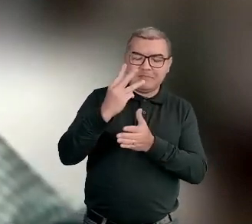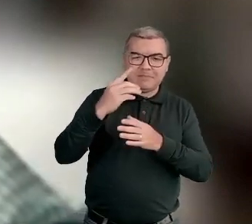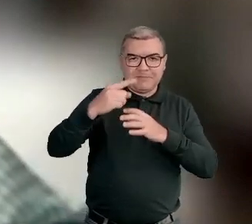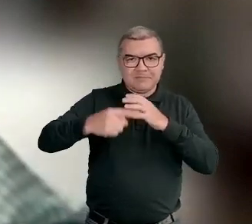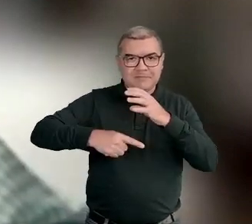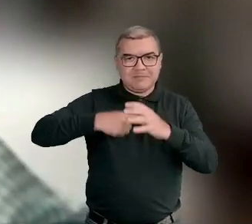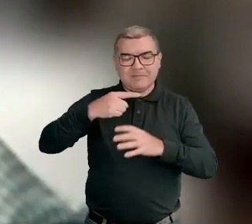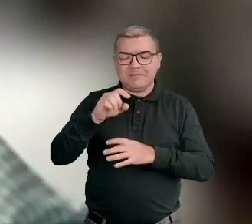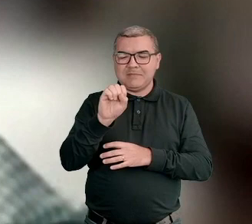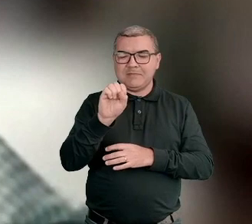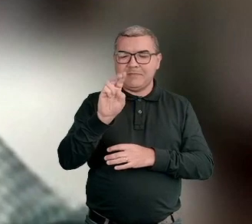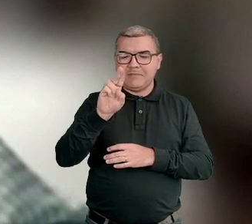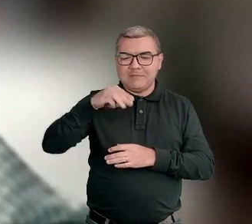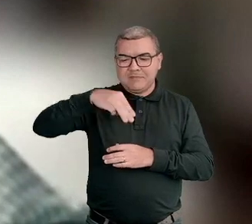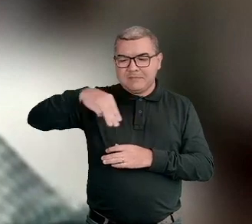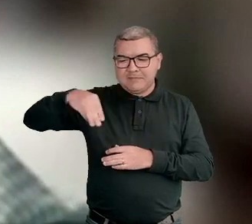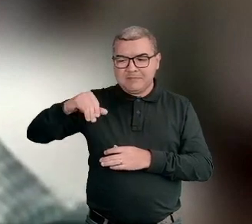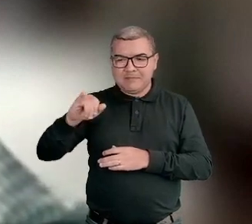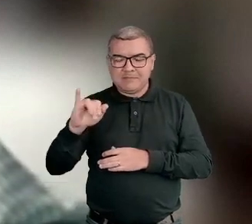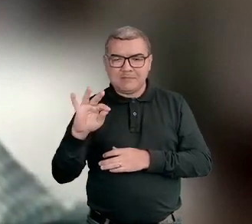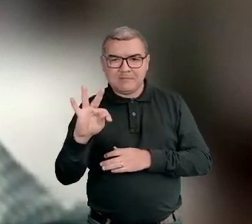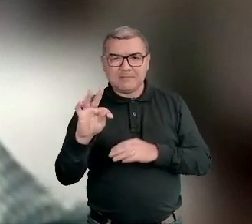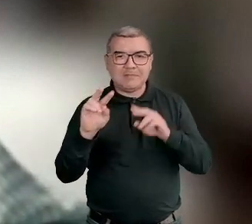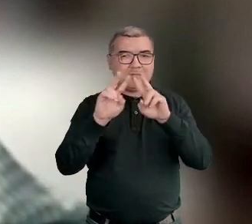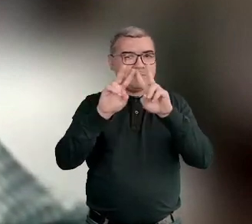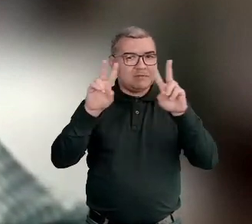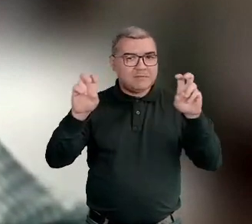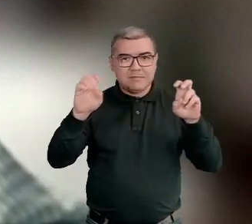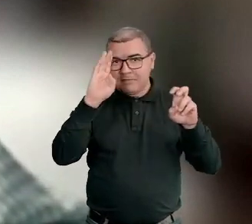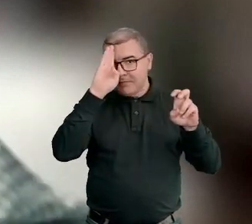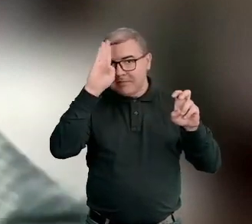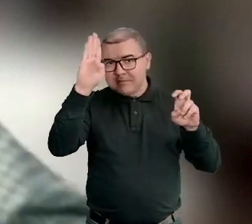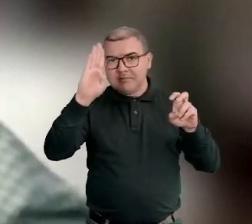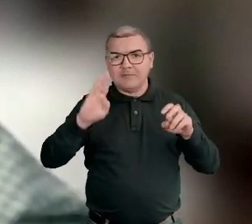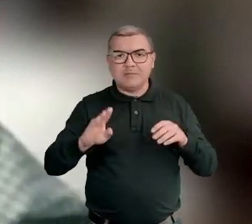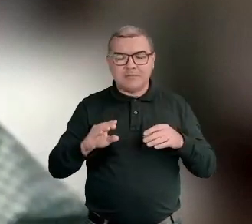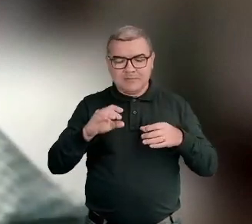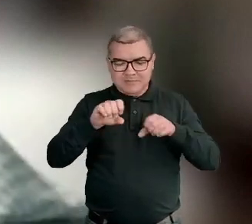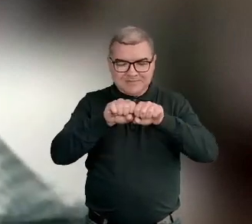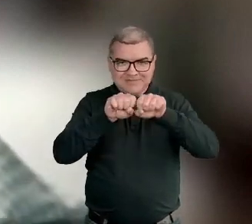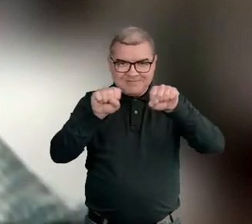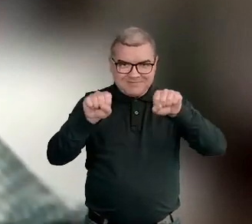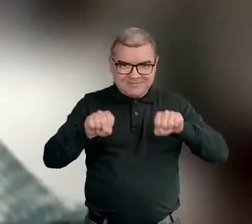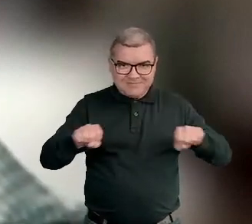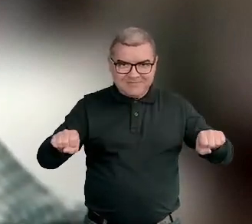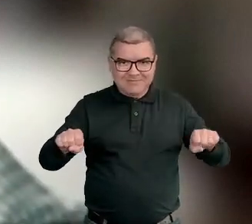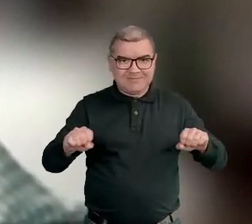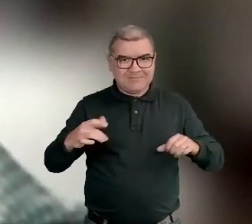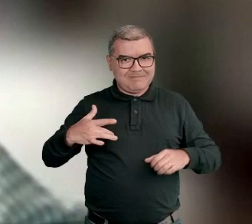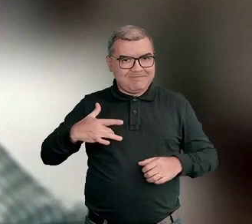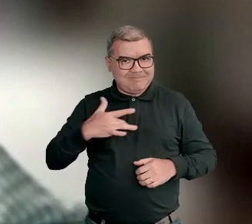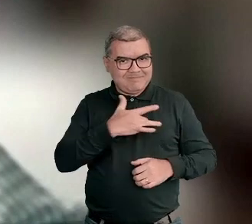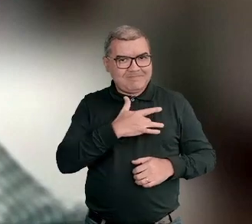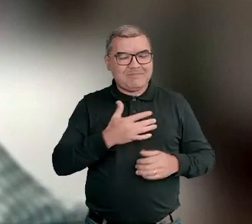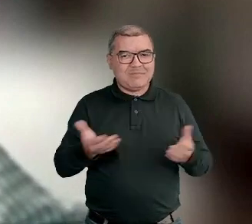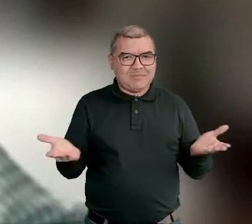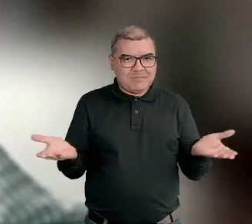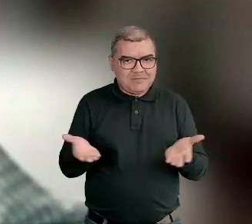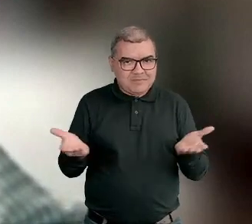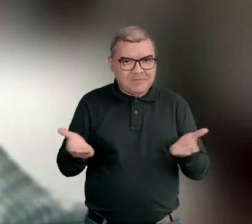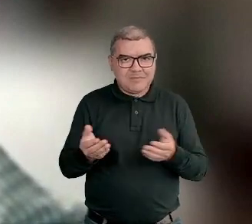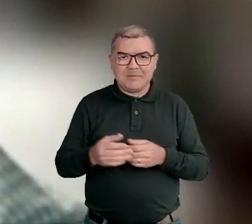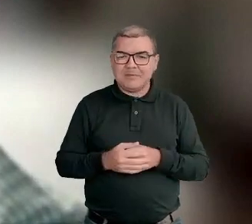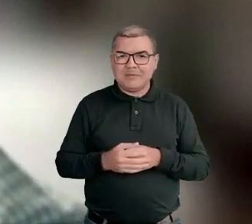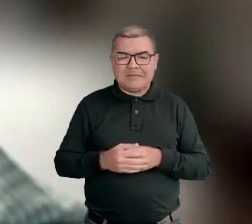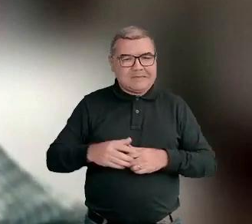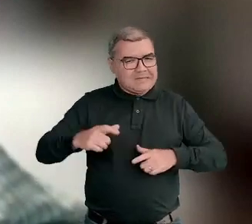Summit Internacional Américas, que teve como tema central o sistema de saúde hoje, e com